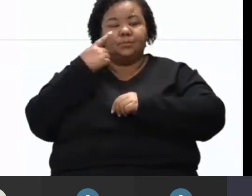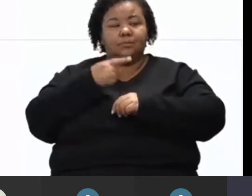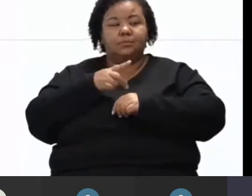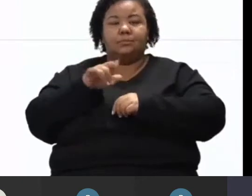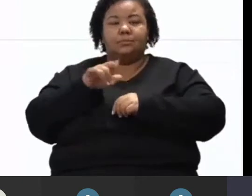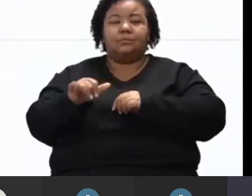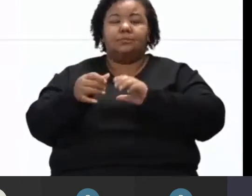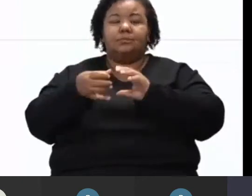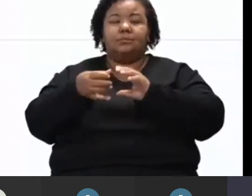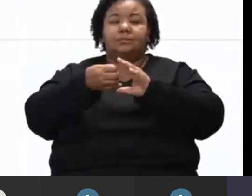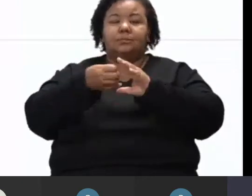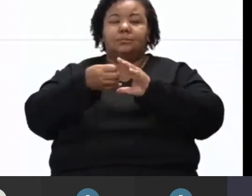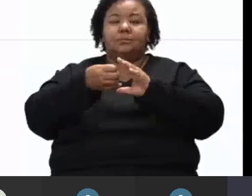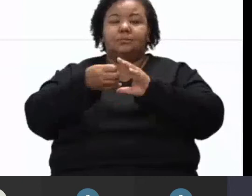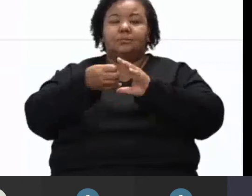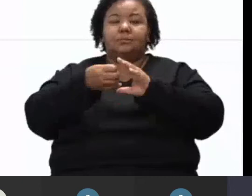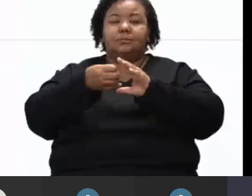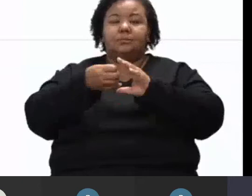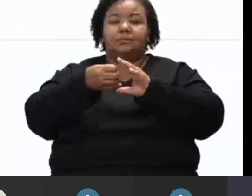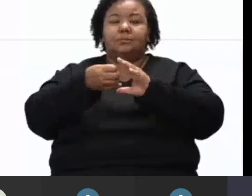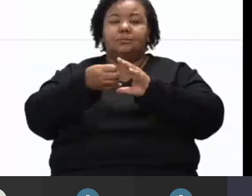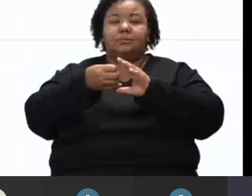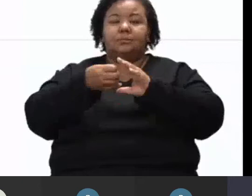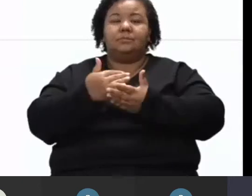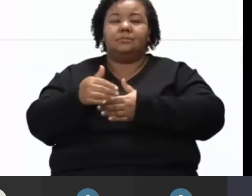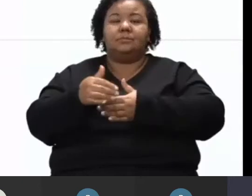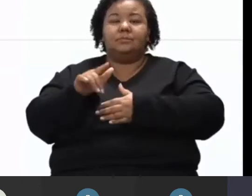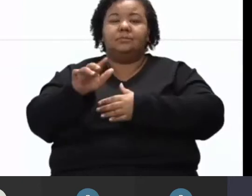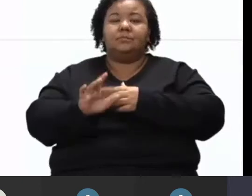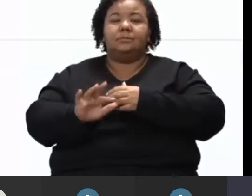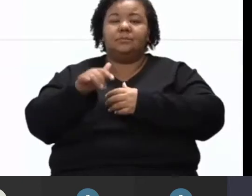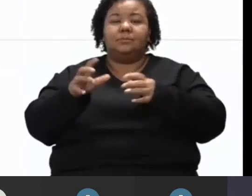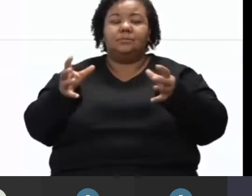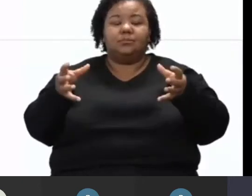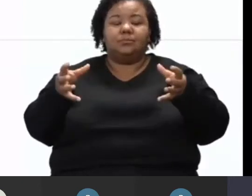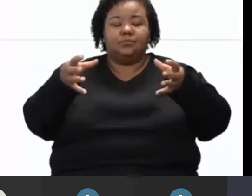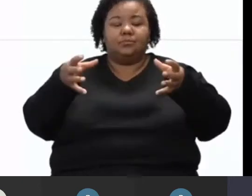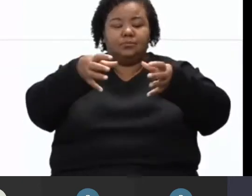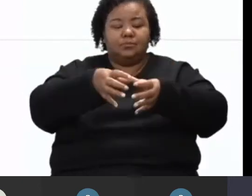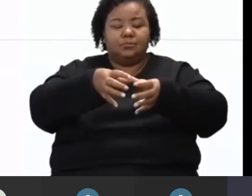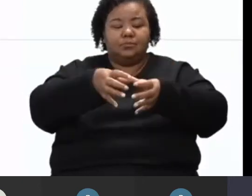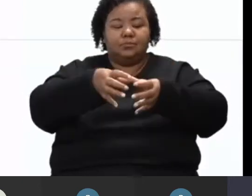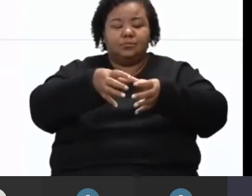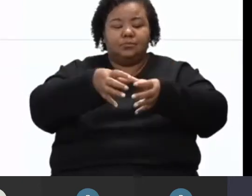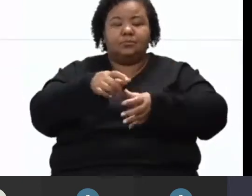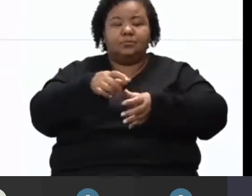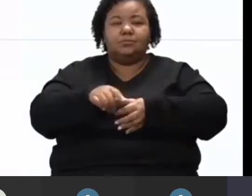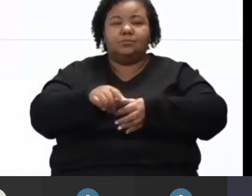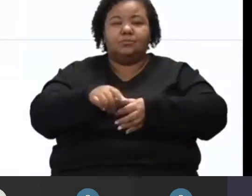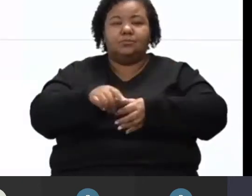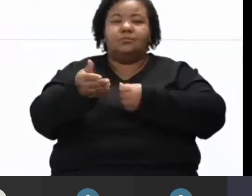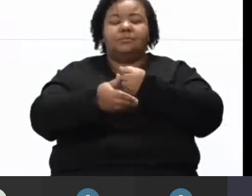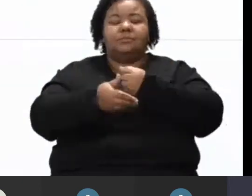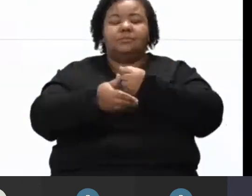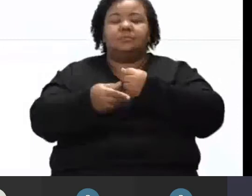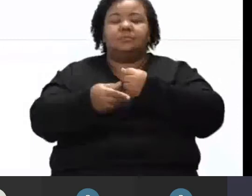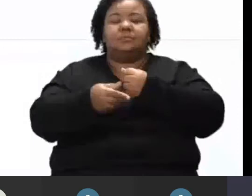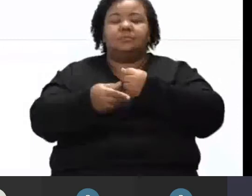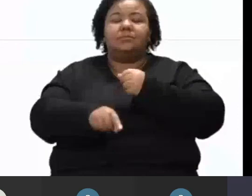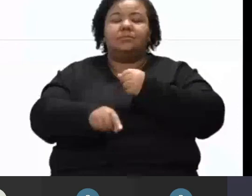caracterizar esse fungo a partir do aspecto da colônia. Então, basicamente, como é que você classifica? Você diz